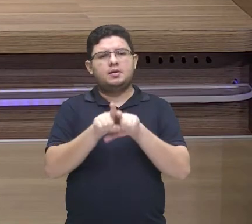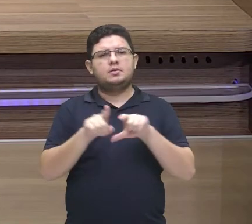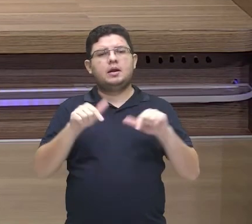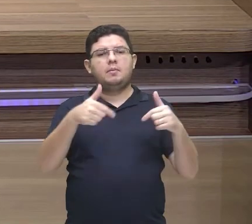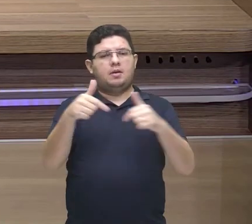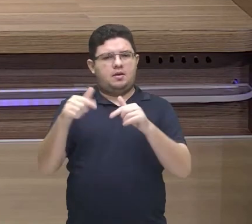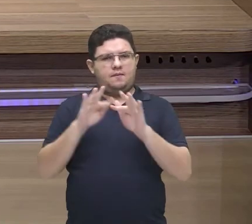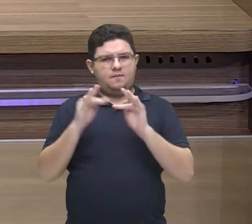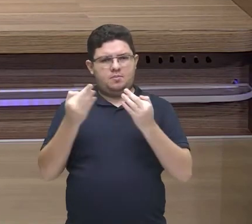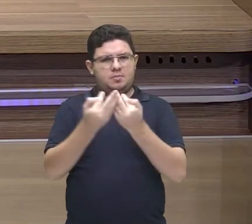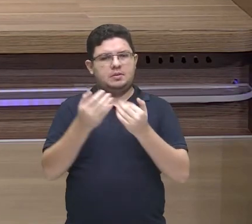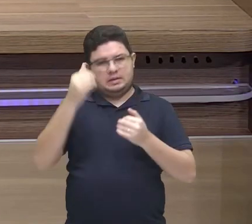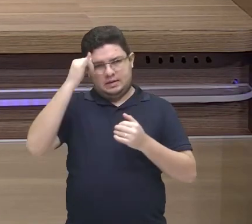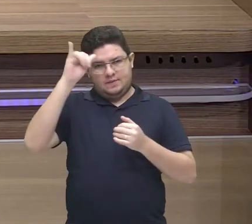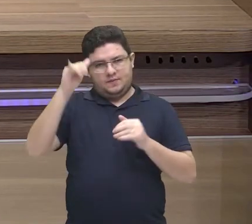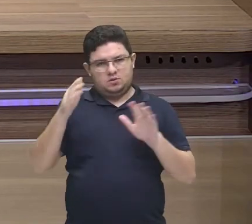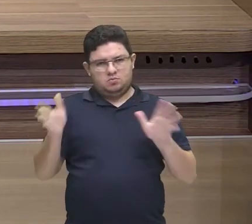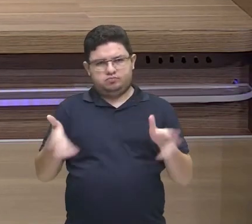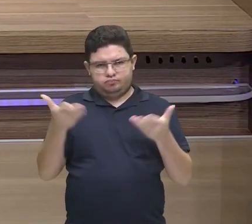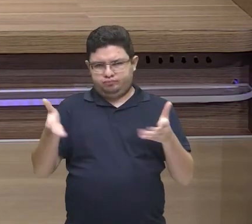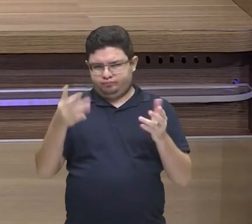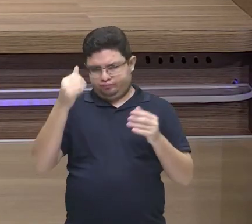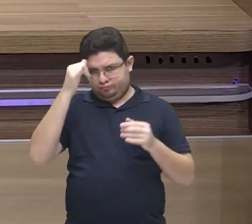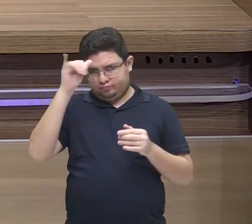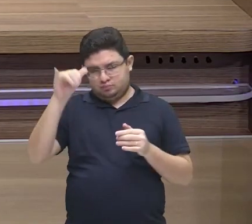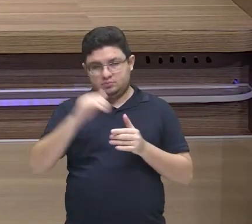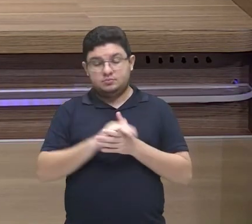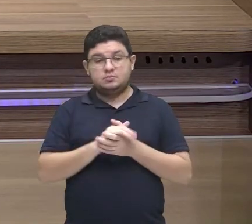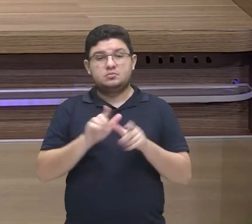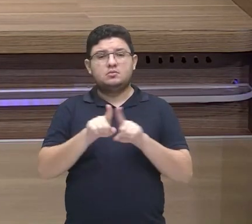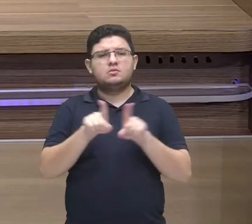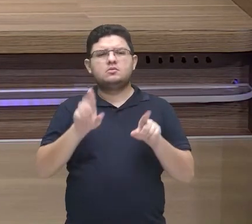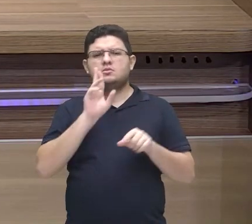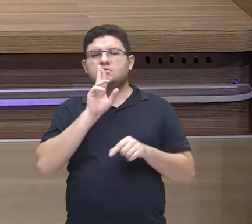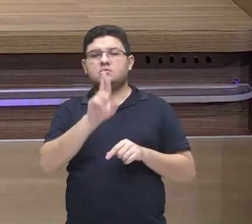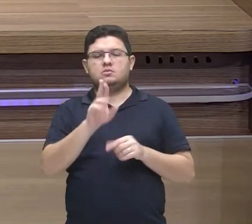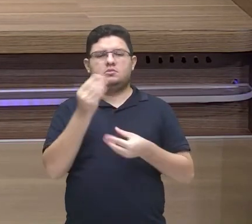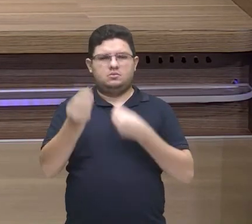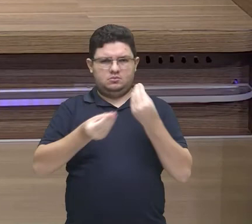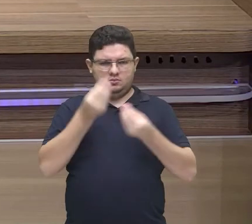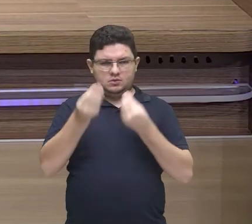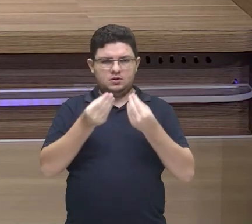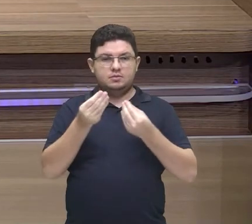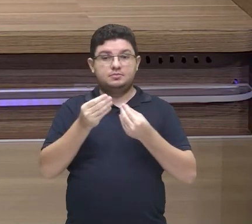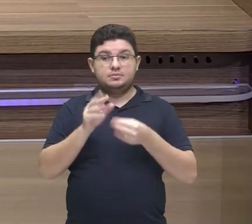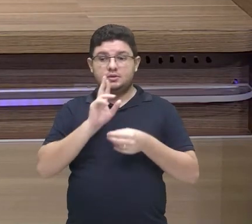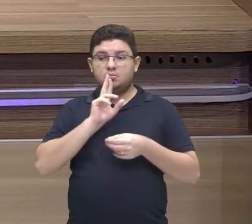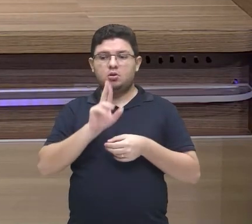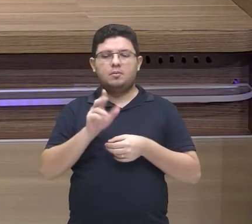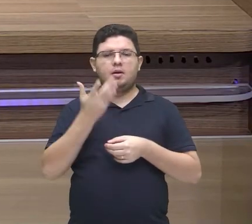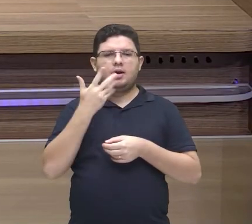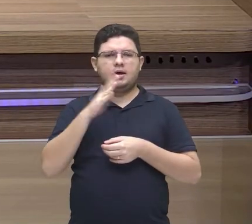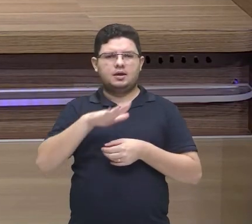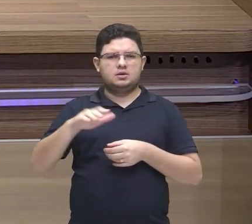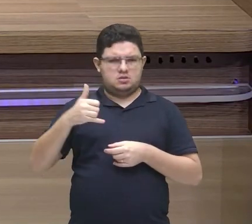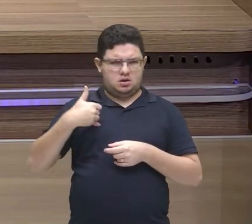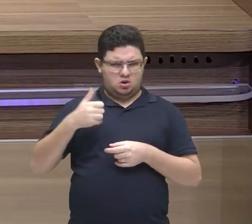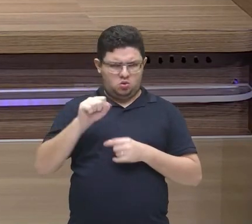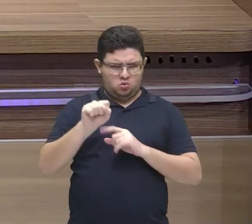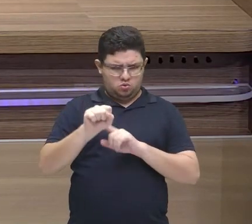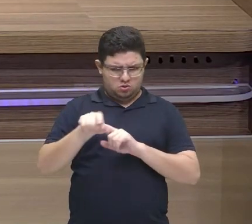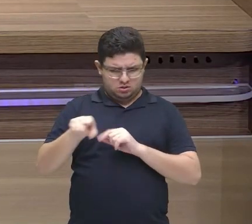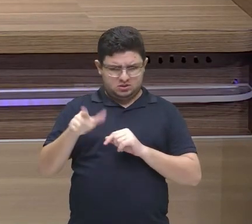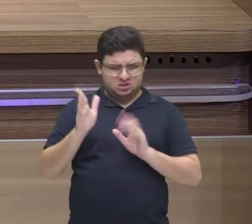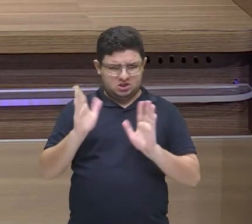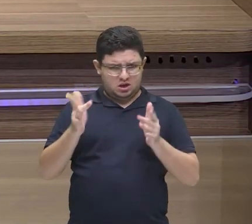Agora, respondendo o que ele foi perguntado, né? Como é que a gente vai responder para essa criança de 8 anos se ele já namorou?